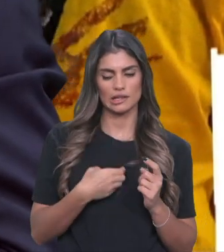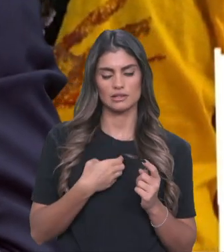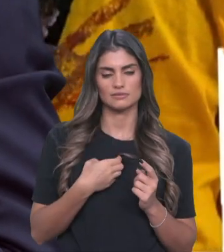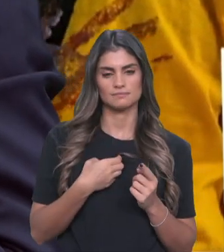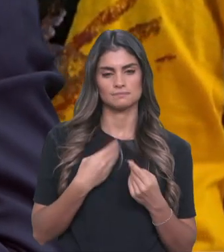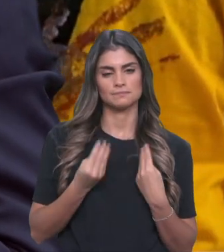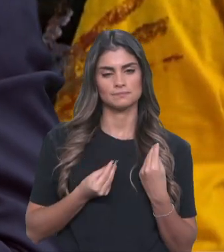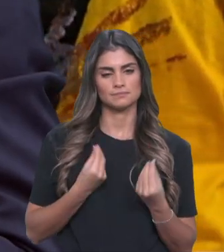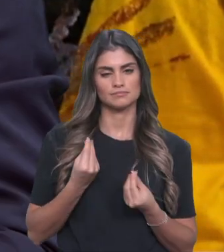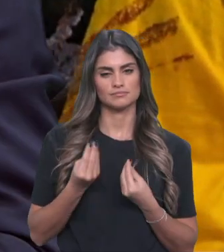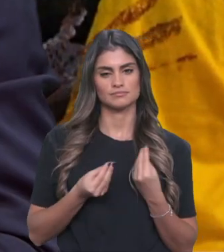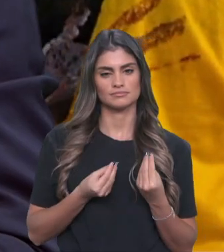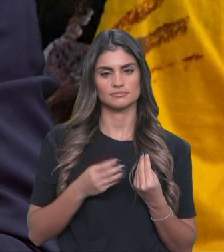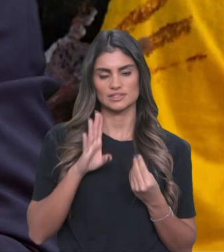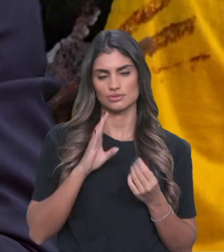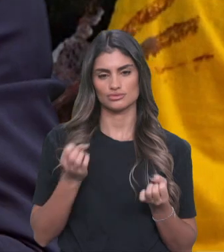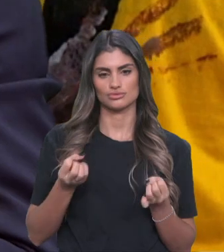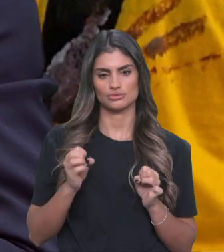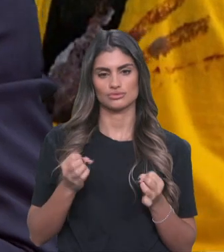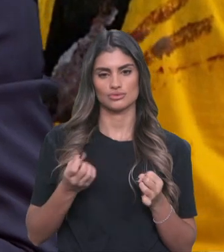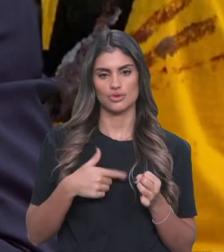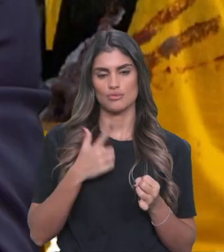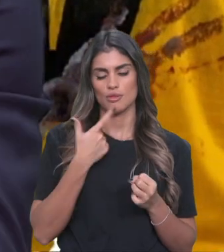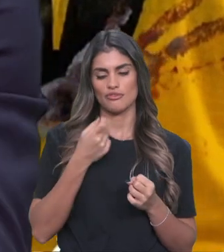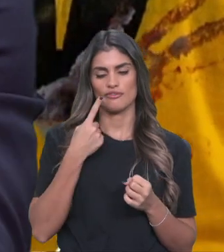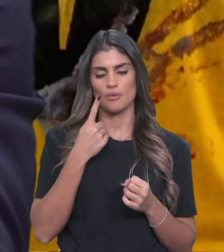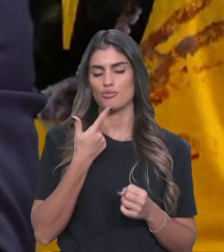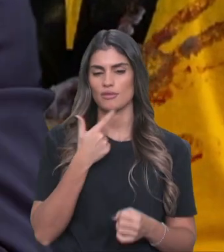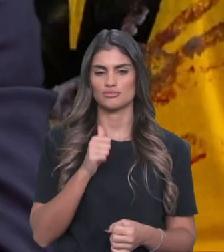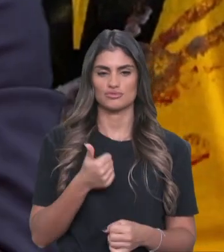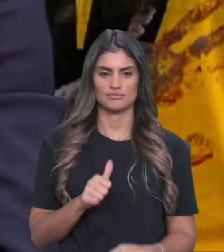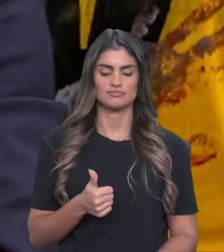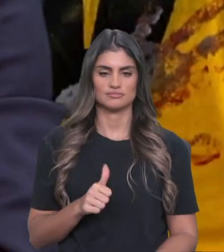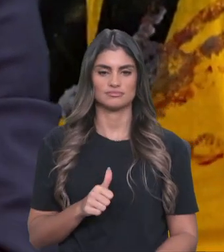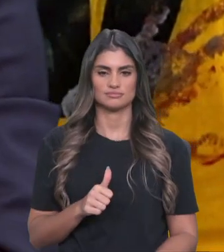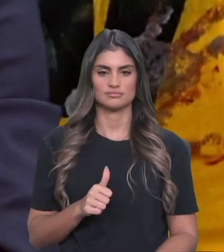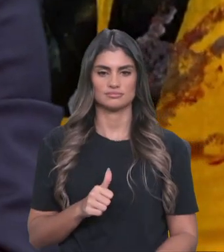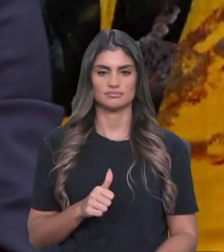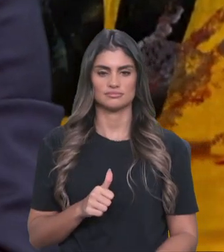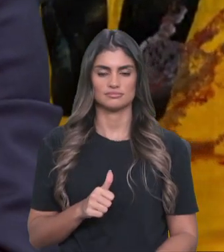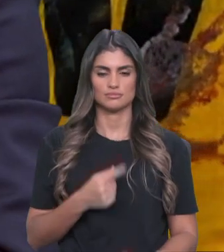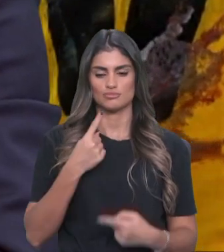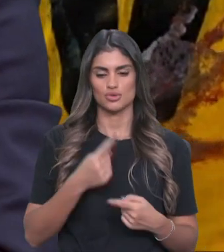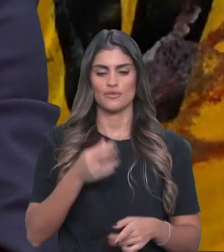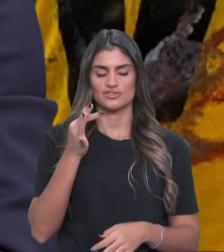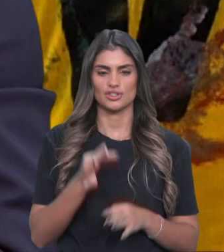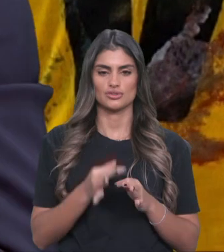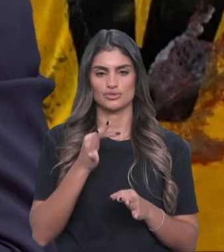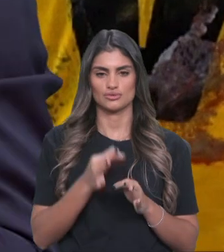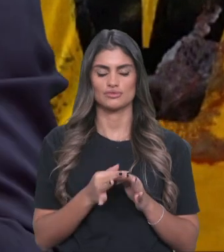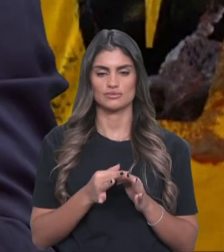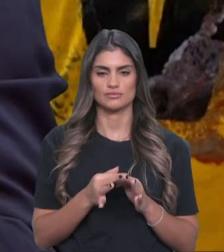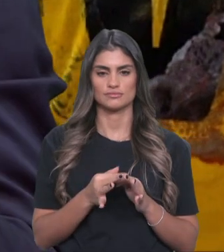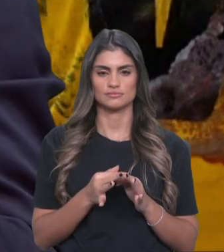que sem ele nós não podemos viver, e que é manifesto na celebração da